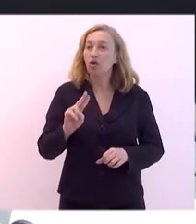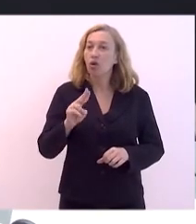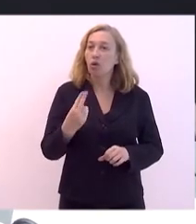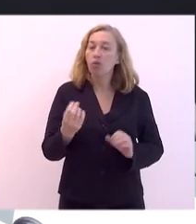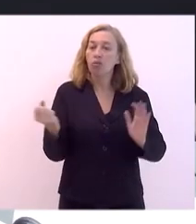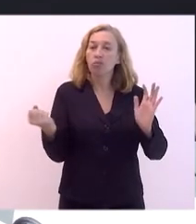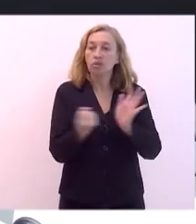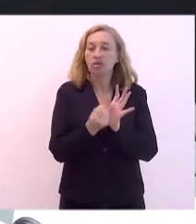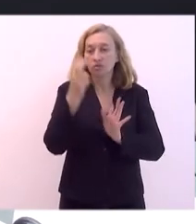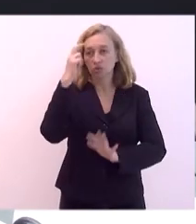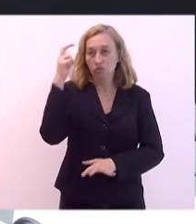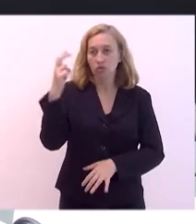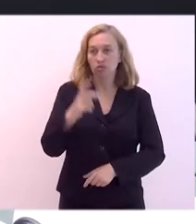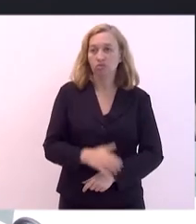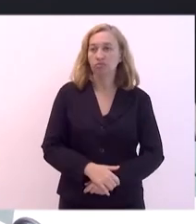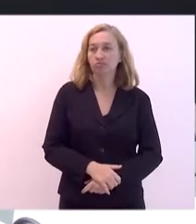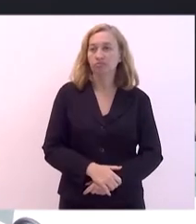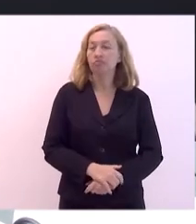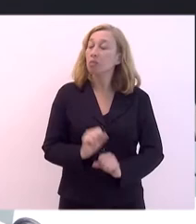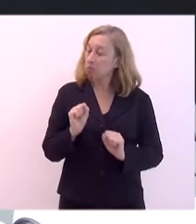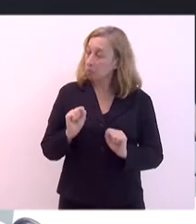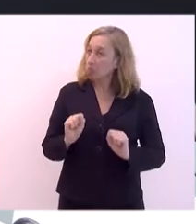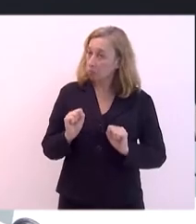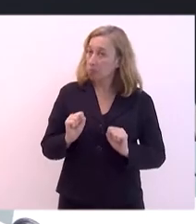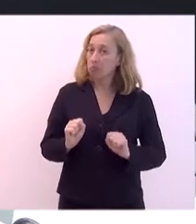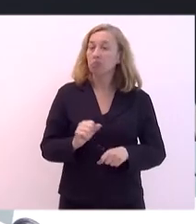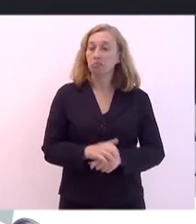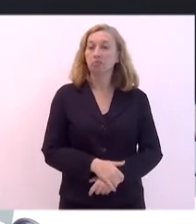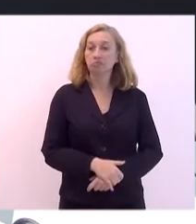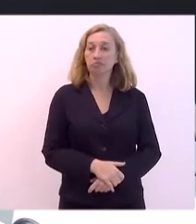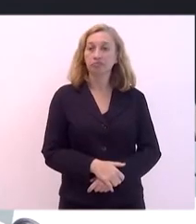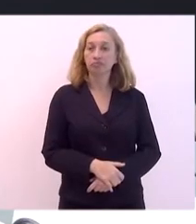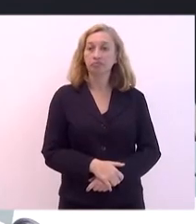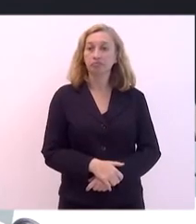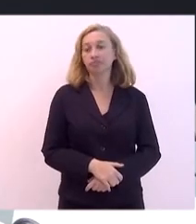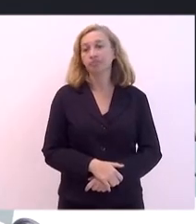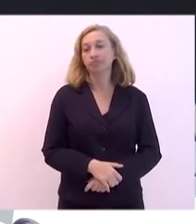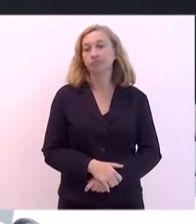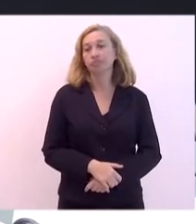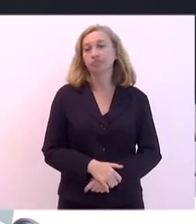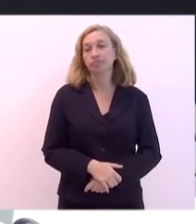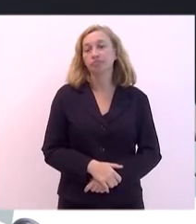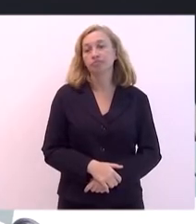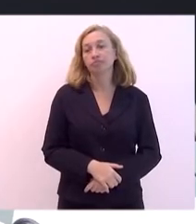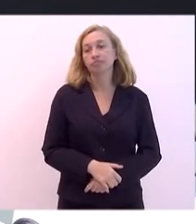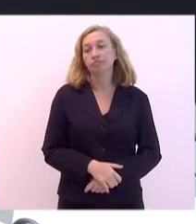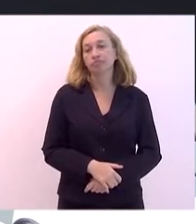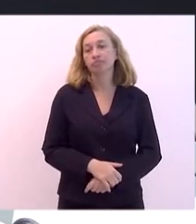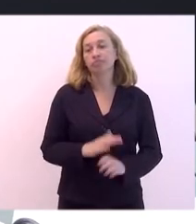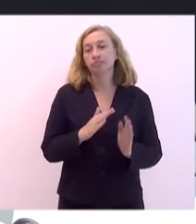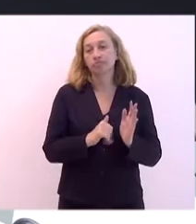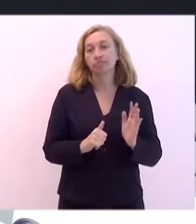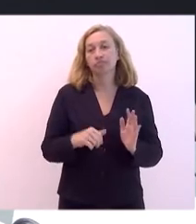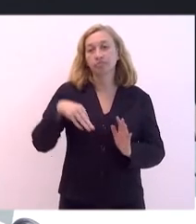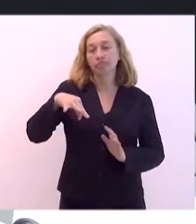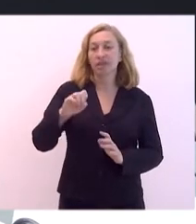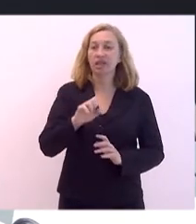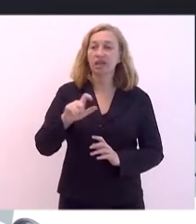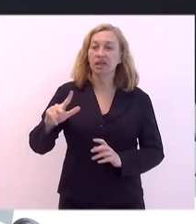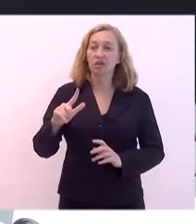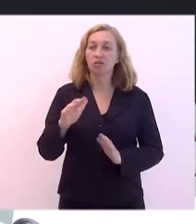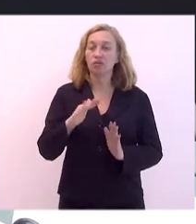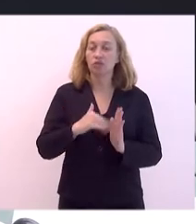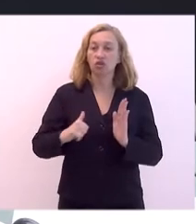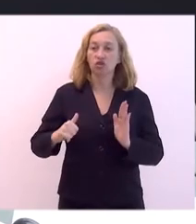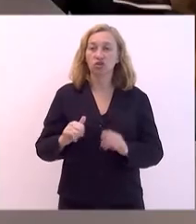só. Não, pode ser. Não classifica. Está bem, está bem. Eu só queria tirar o imaterial fora.